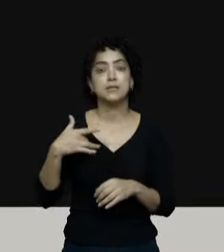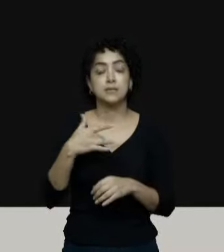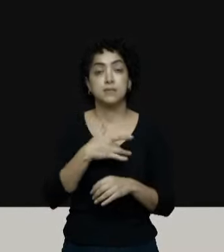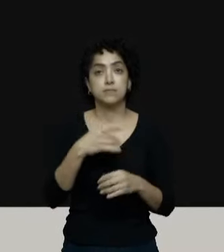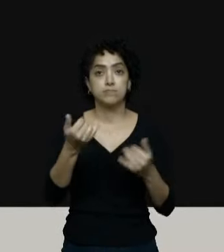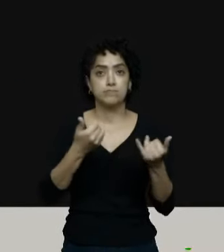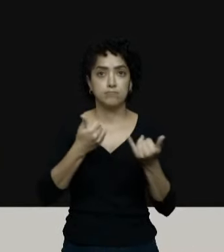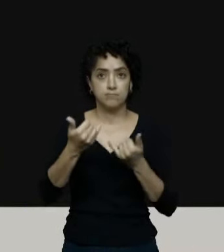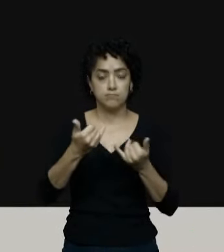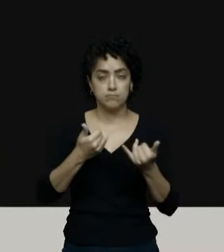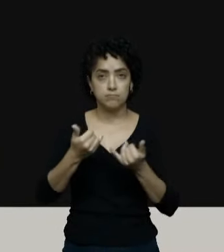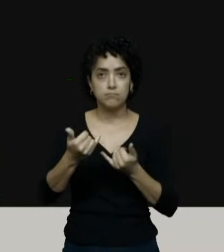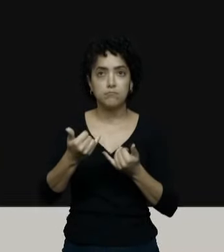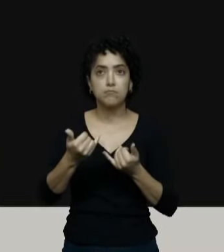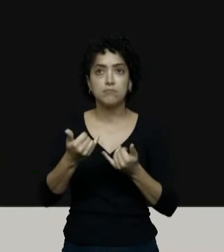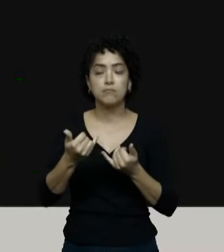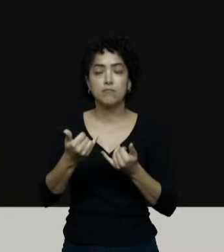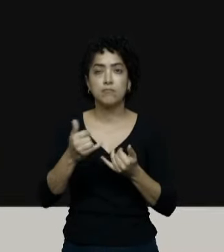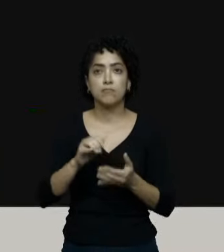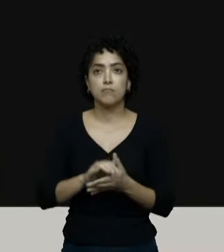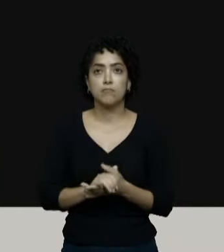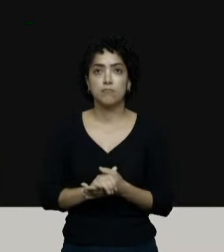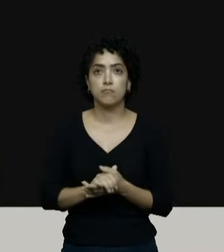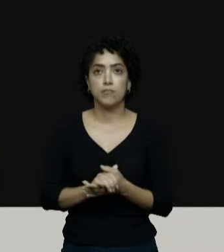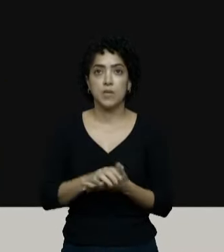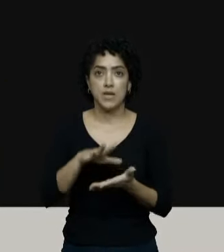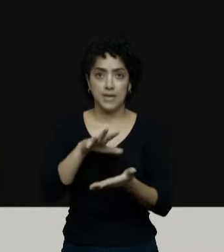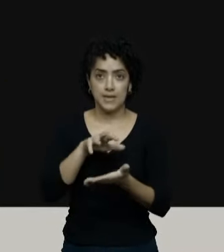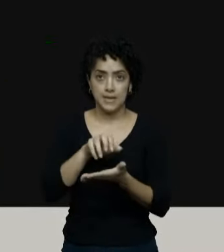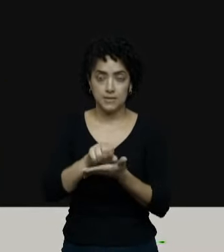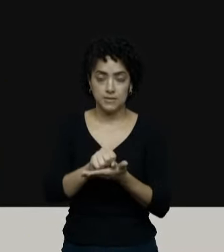do procedimento de cadastro ou